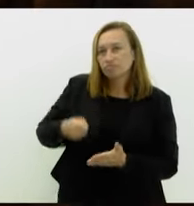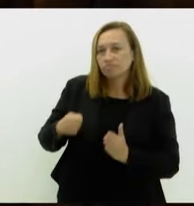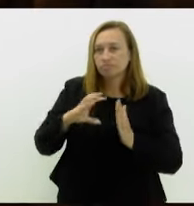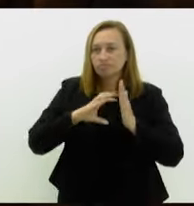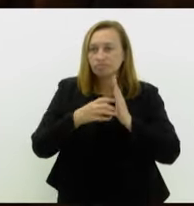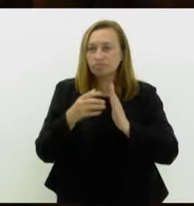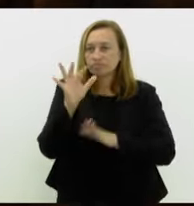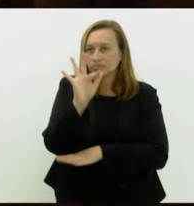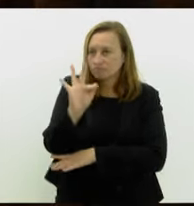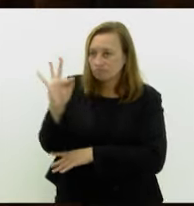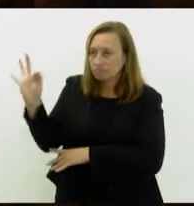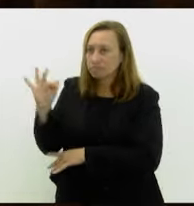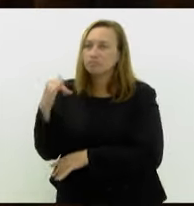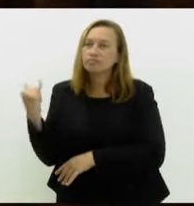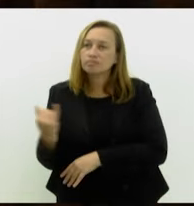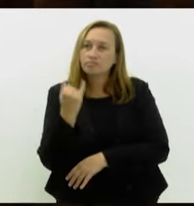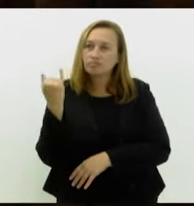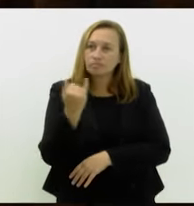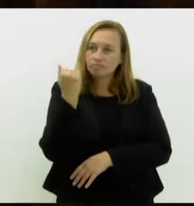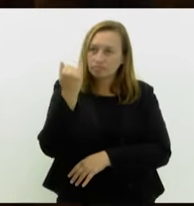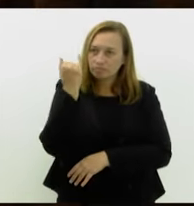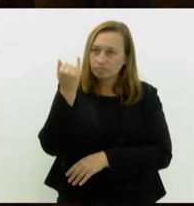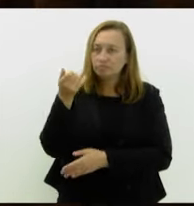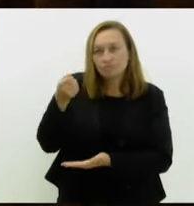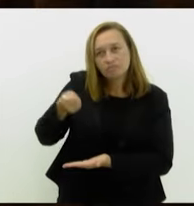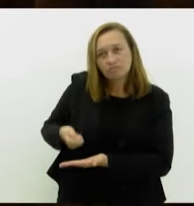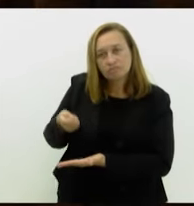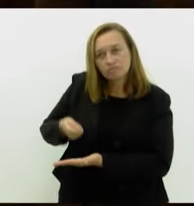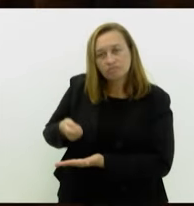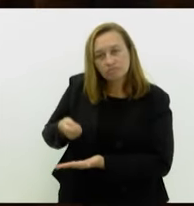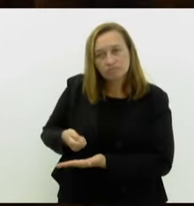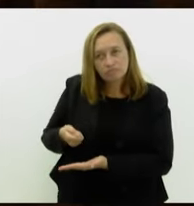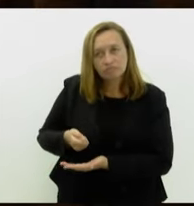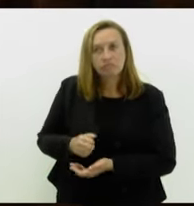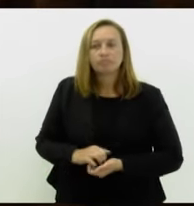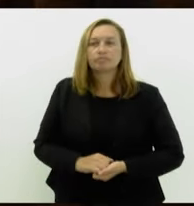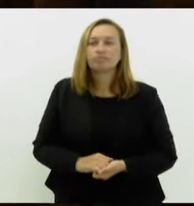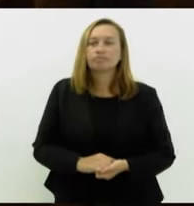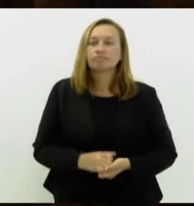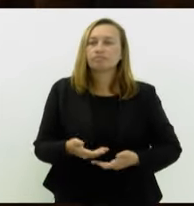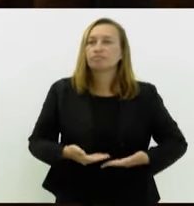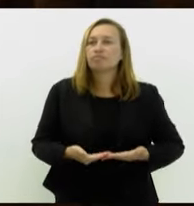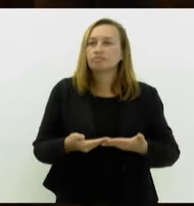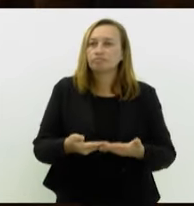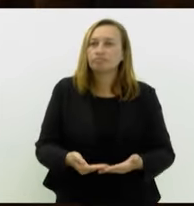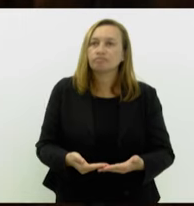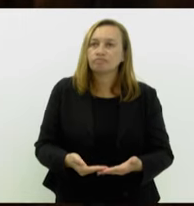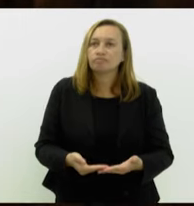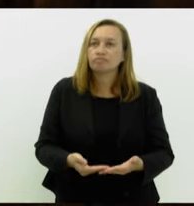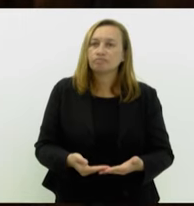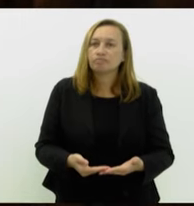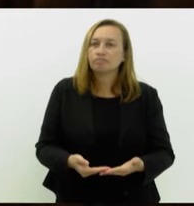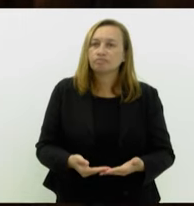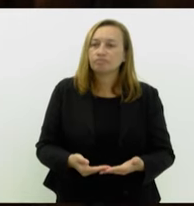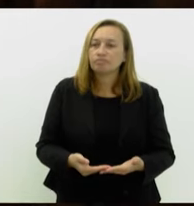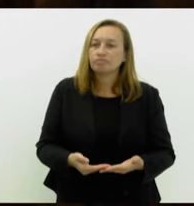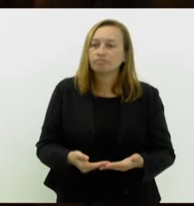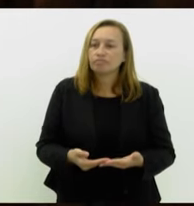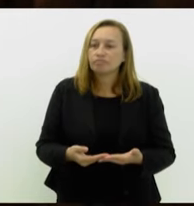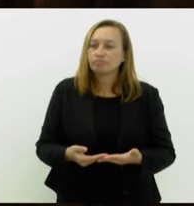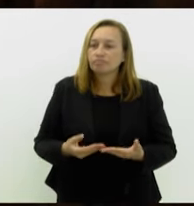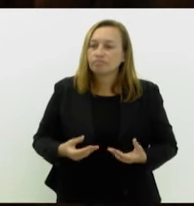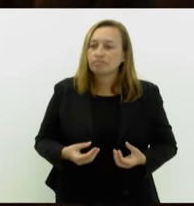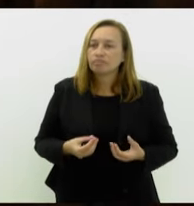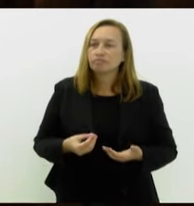federações e é importante cobrar essa obrigação oferecer condições mínimas para